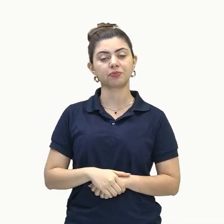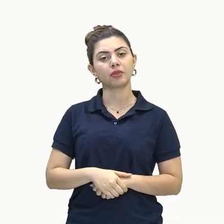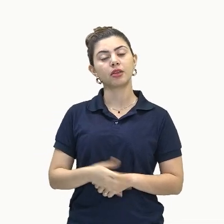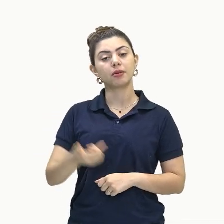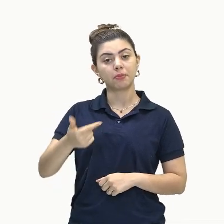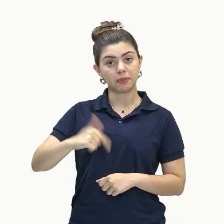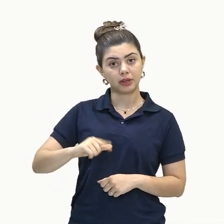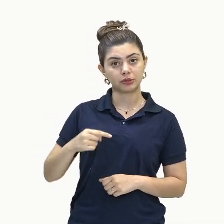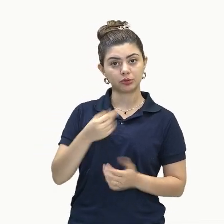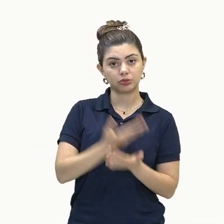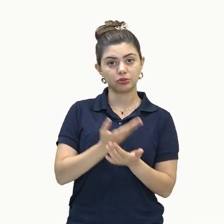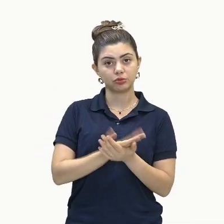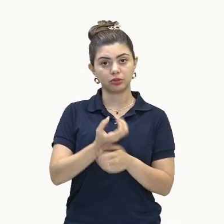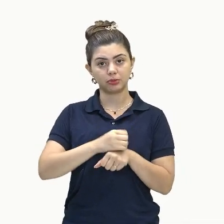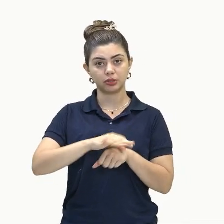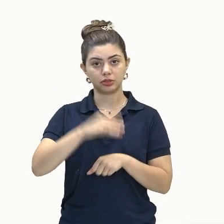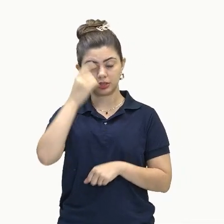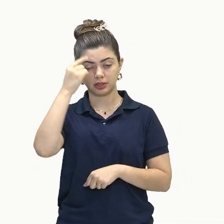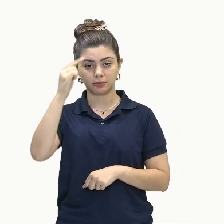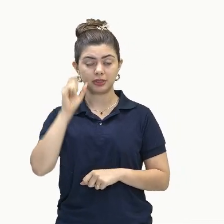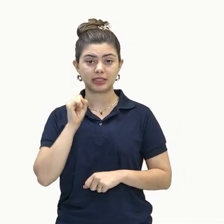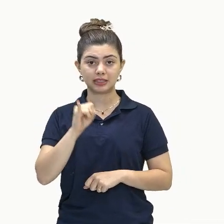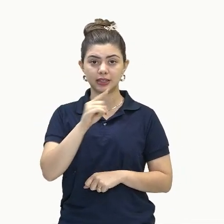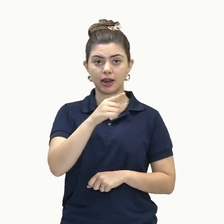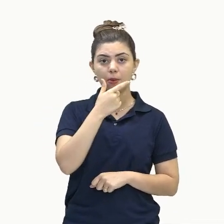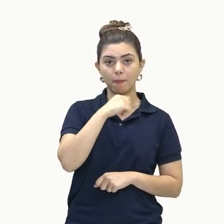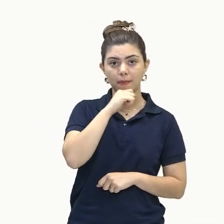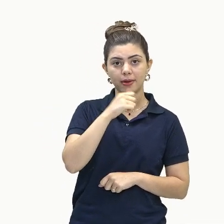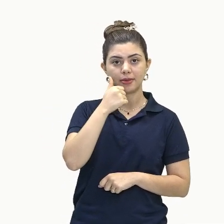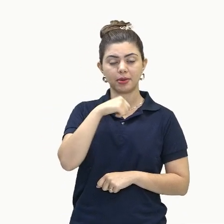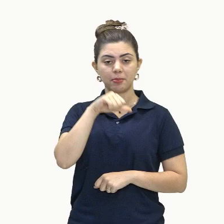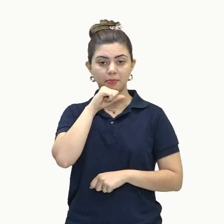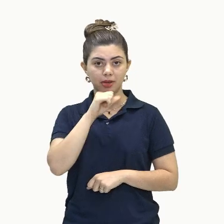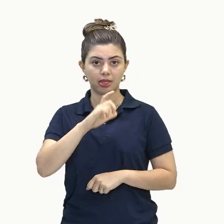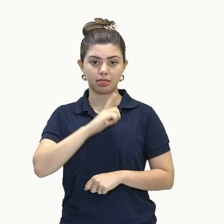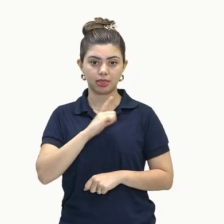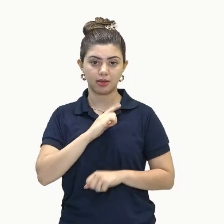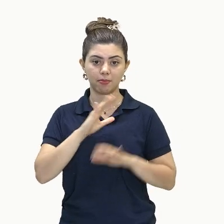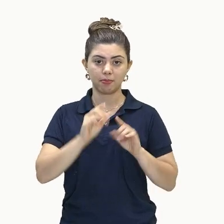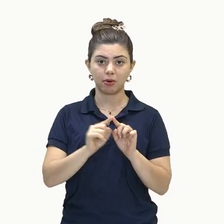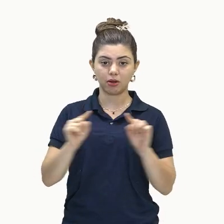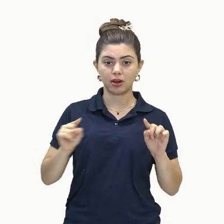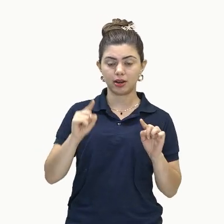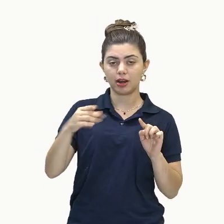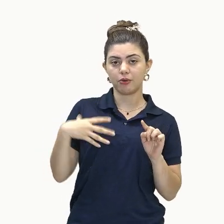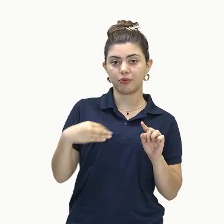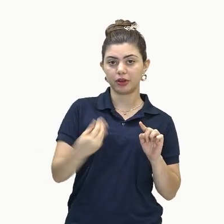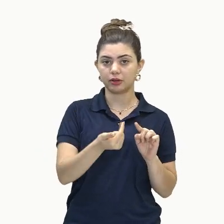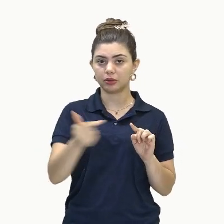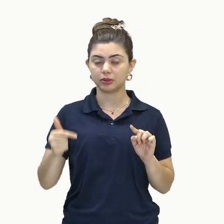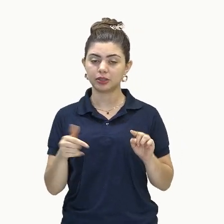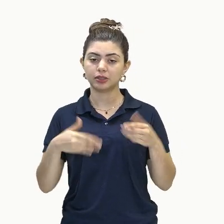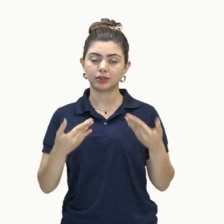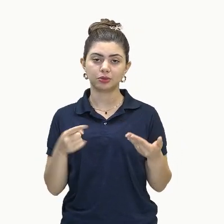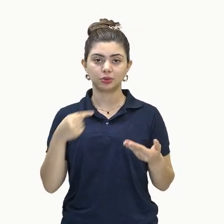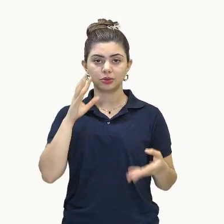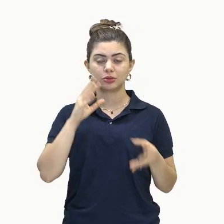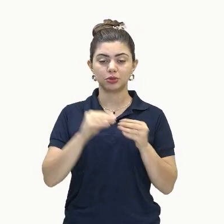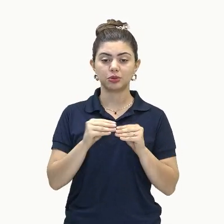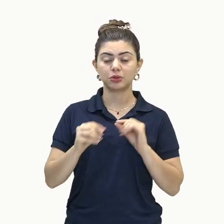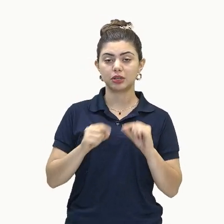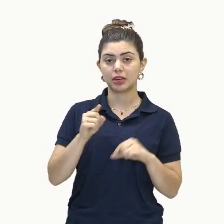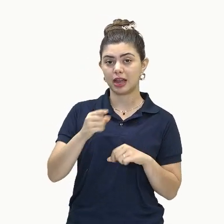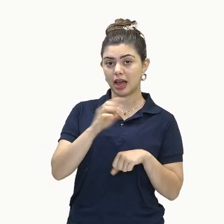nossa dica que se os pais são afetados e a prole não é, isso é um indício de que essa doença, no caso a doença